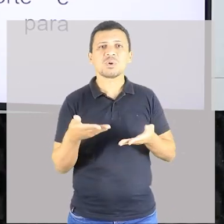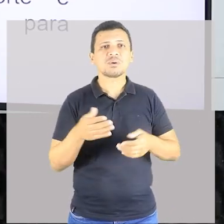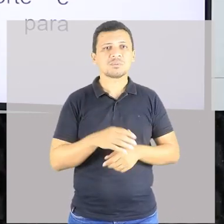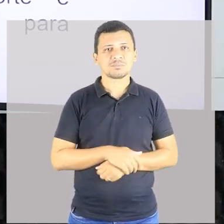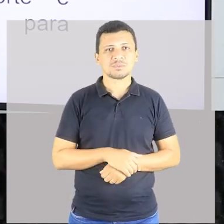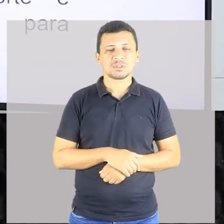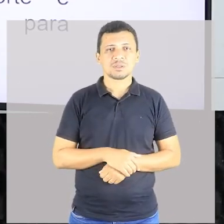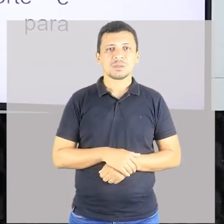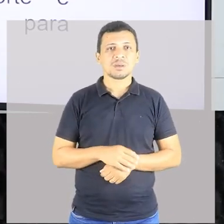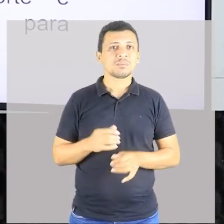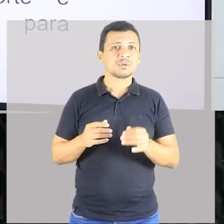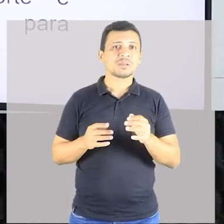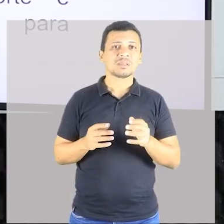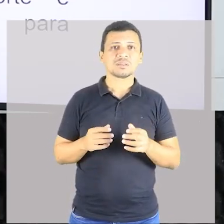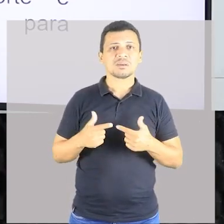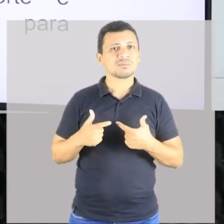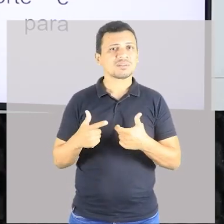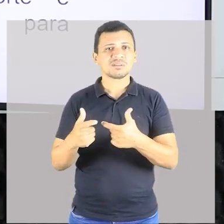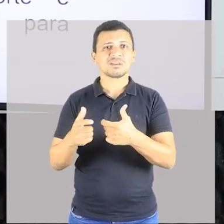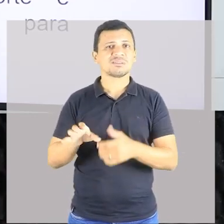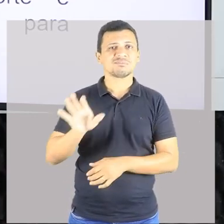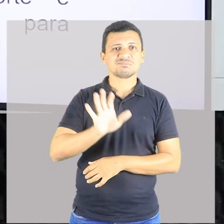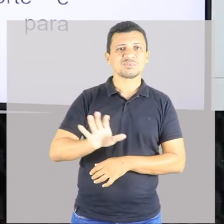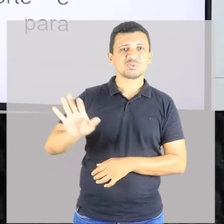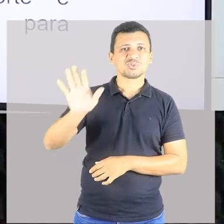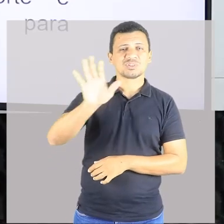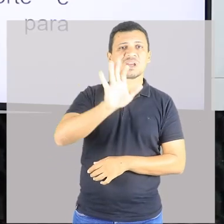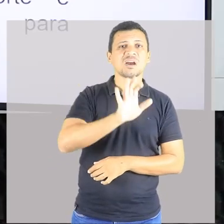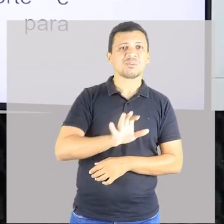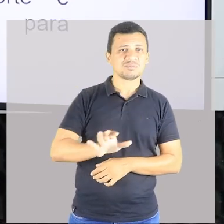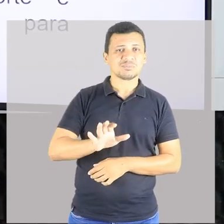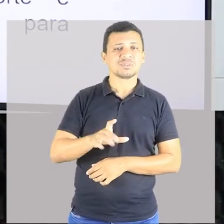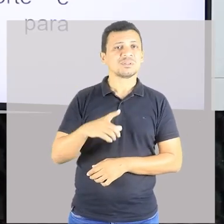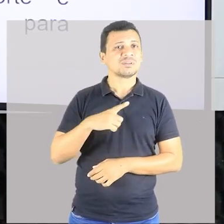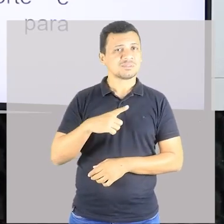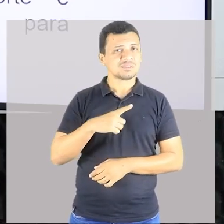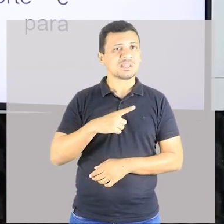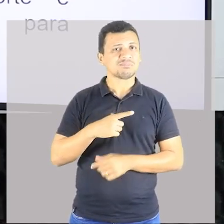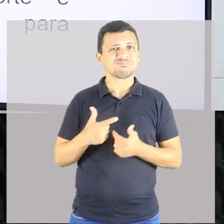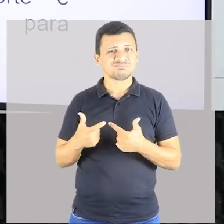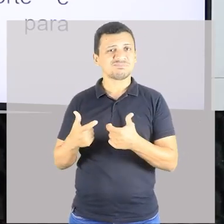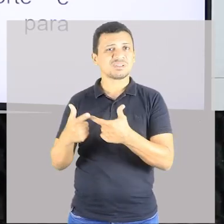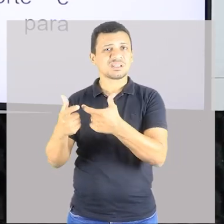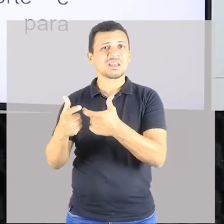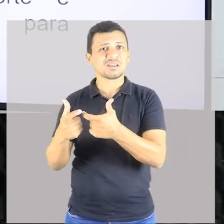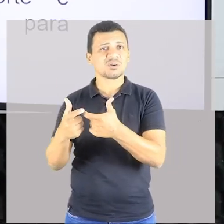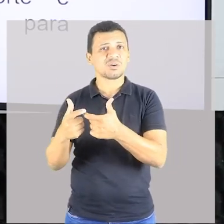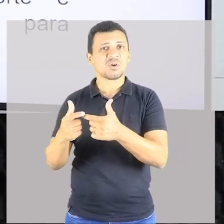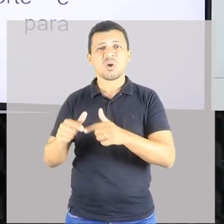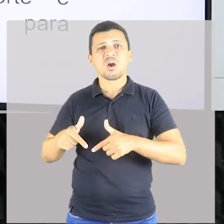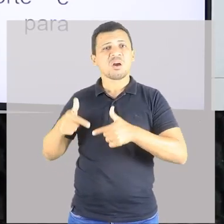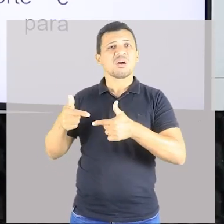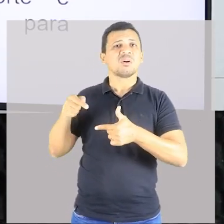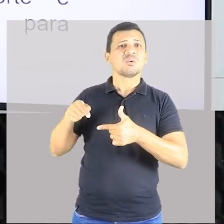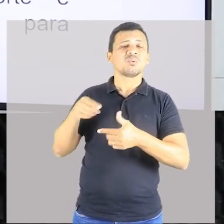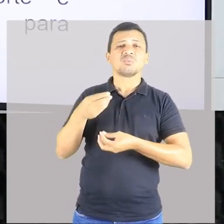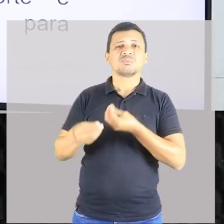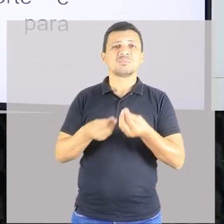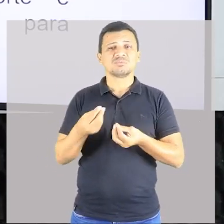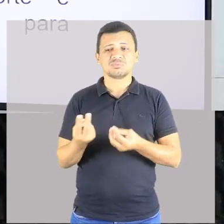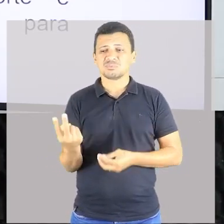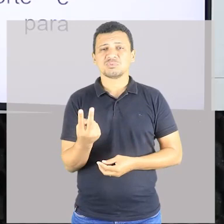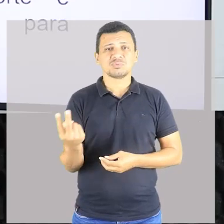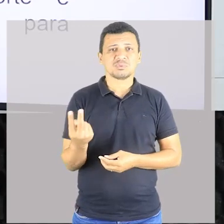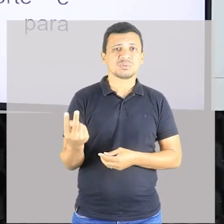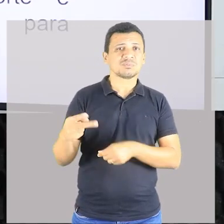Questão, por exemplo, envolvendo conflitos regionais. Israel e Palestina. Veja, por exemplo, os países se manifestando, não apenas esses dois envolvidos, mas